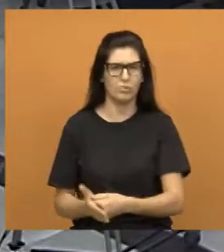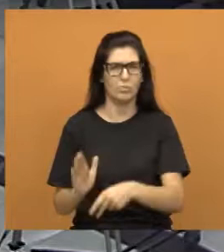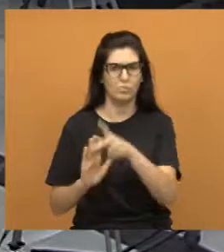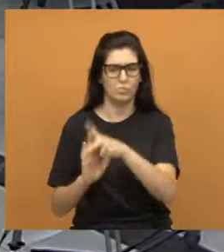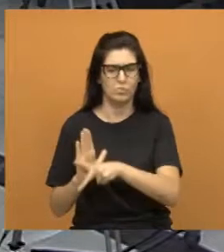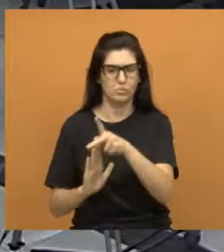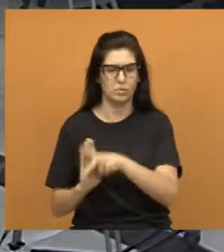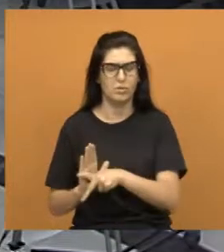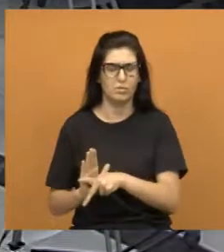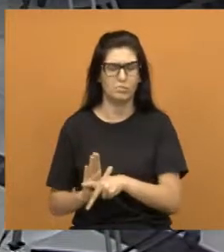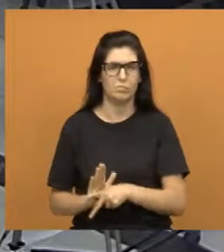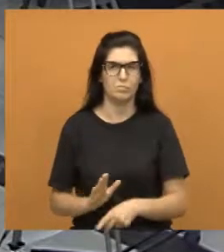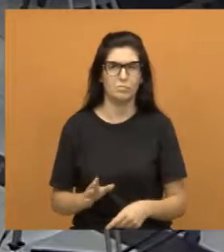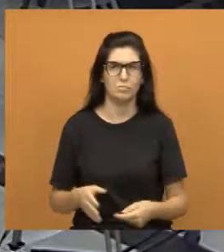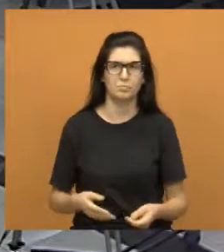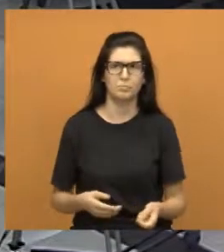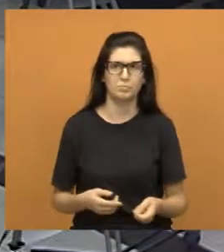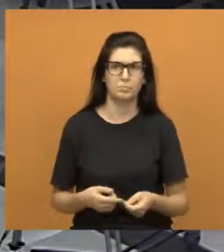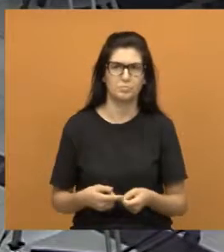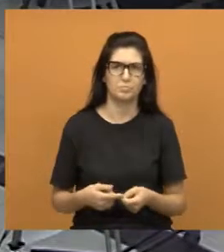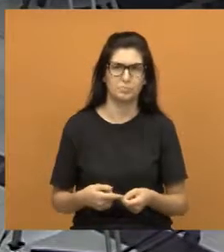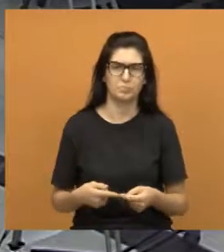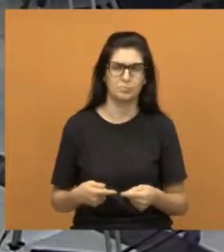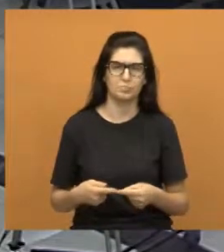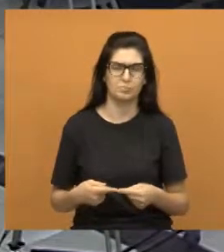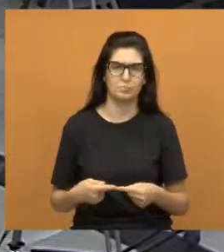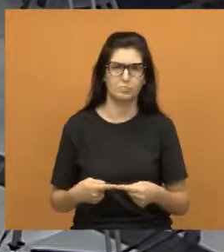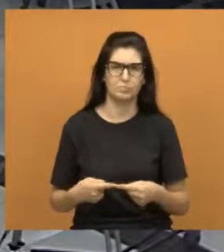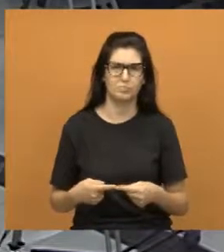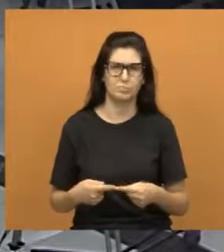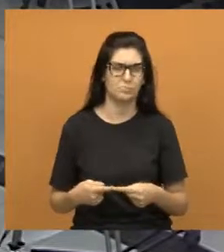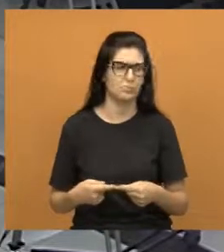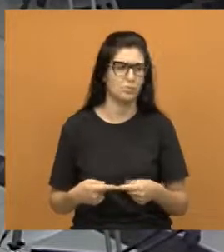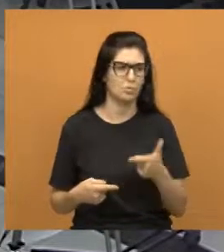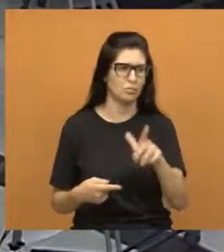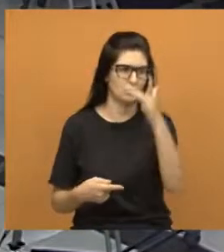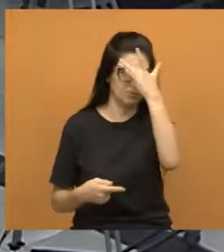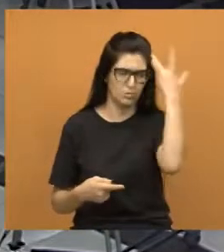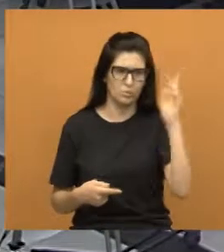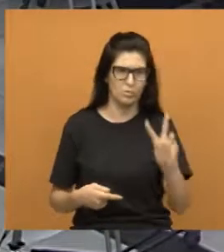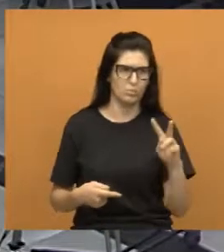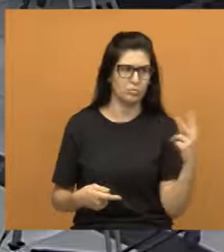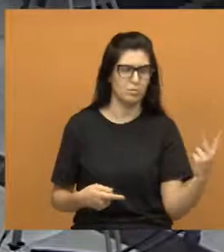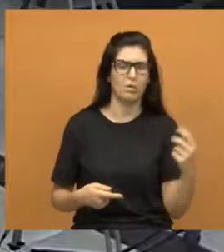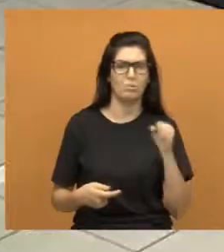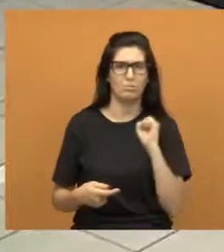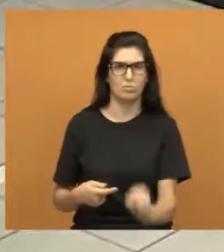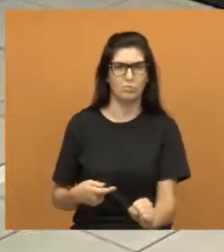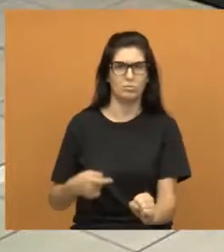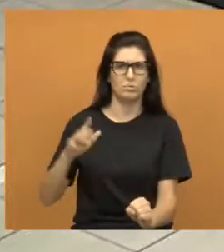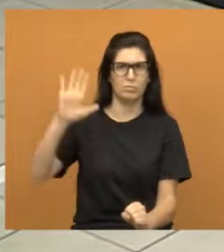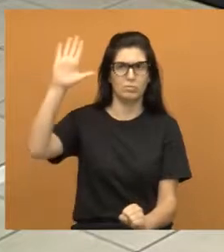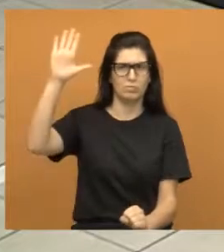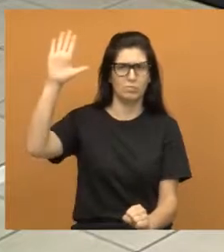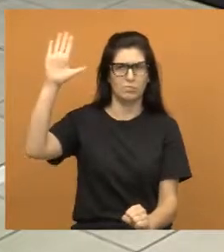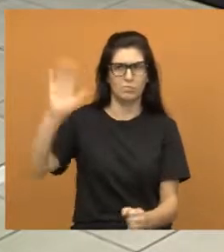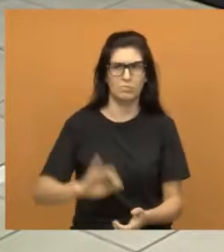sessões. Os que forem contrários, que se manifestem levantando o braço.